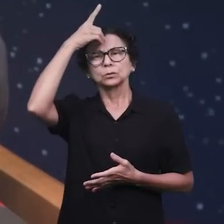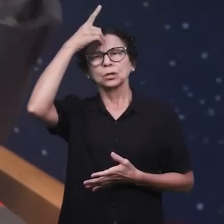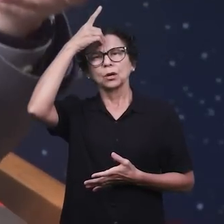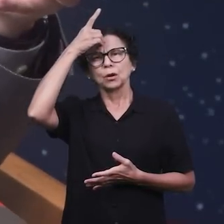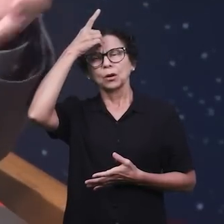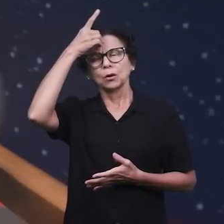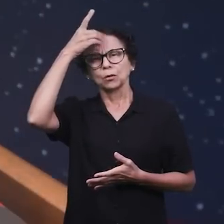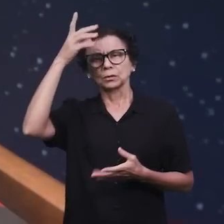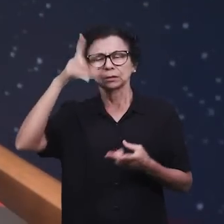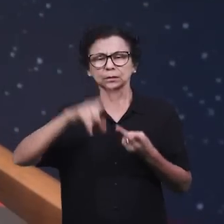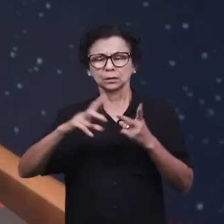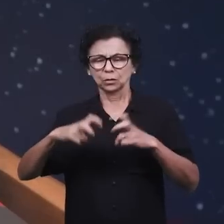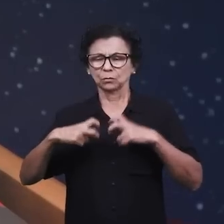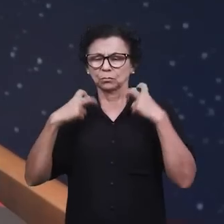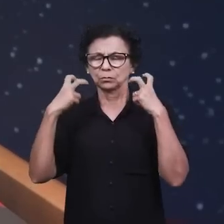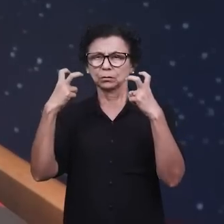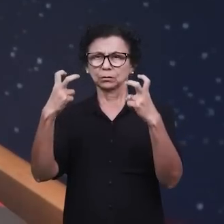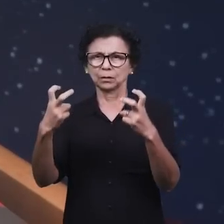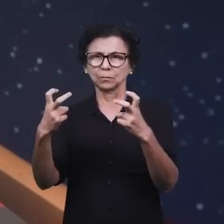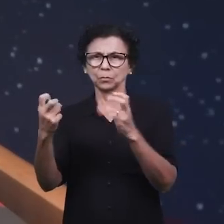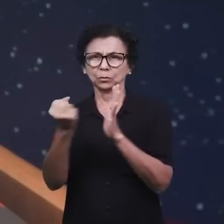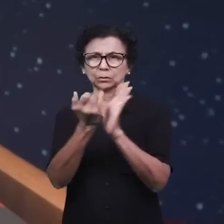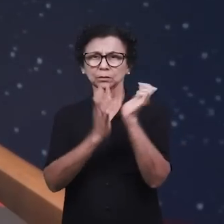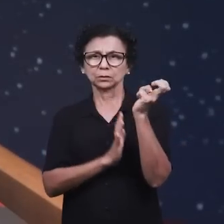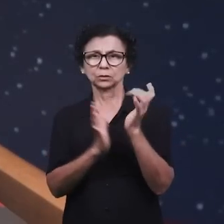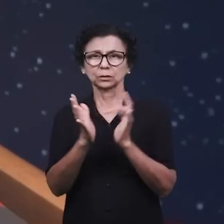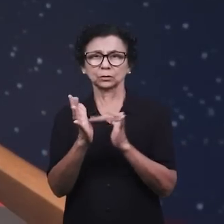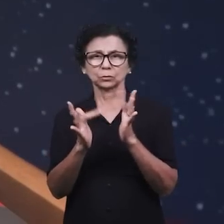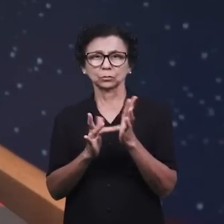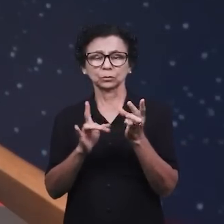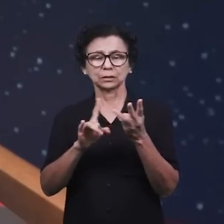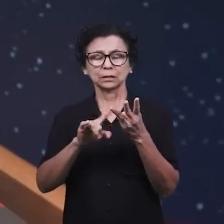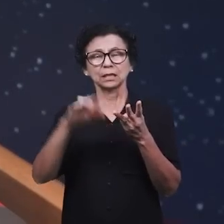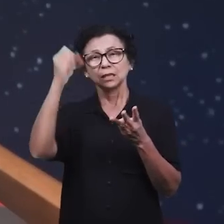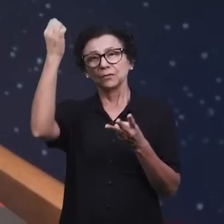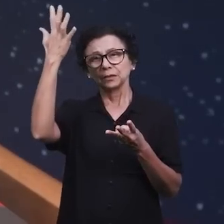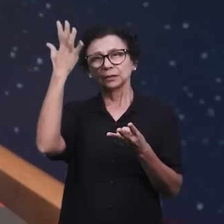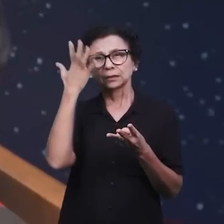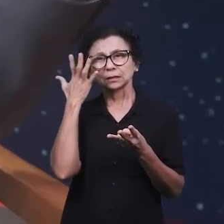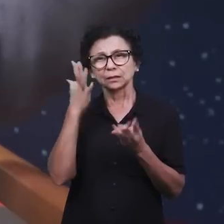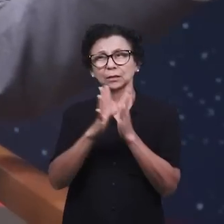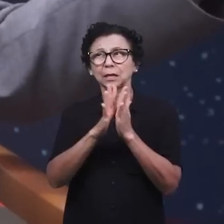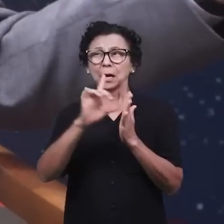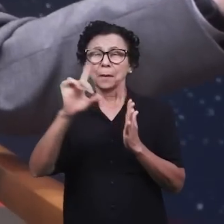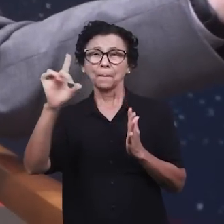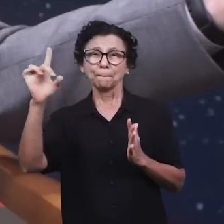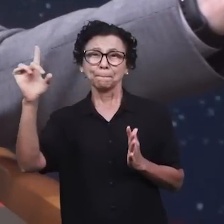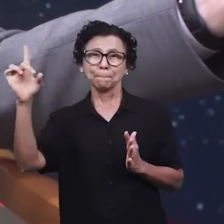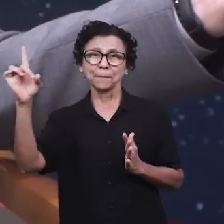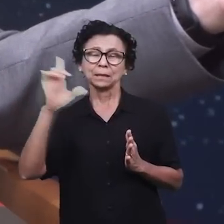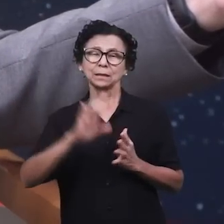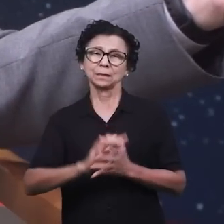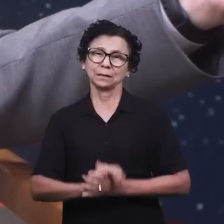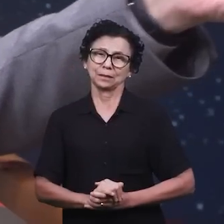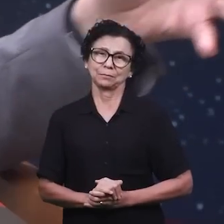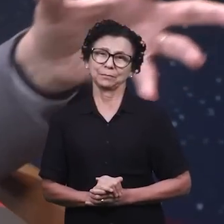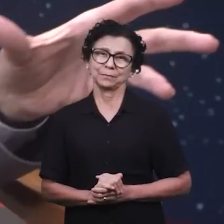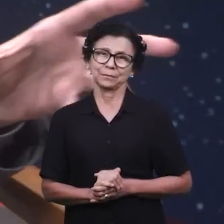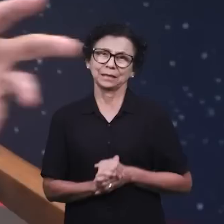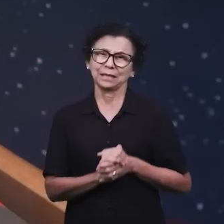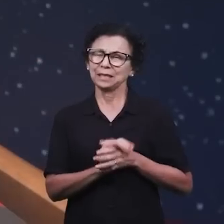Senhor, mas deixou de lado, negou a sua fé. Negou, por exemplo,